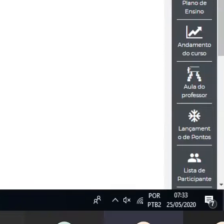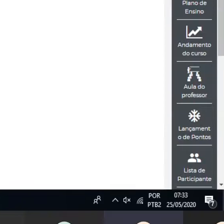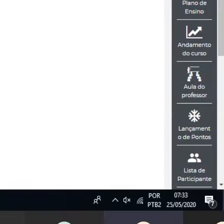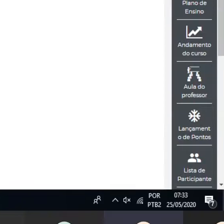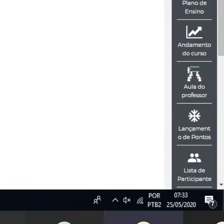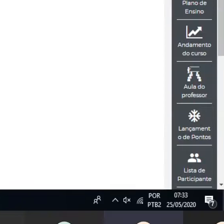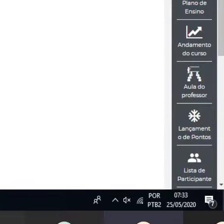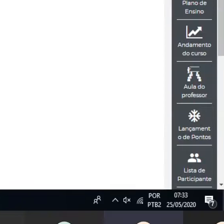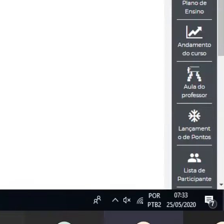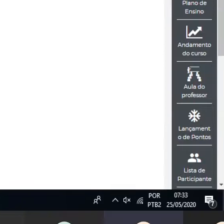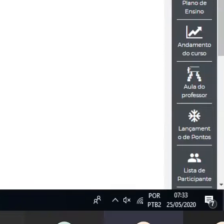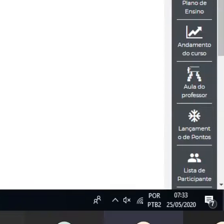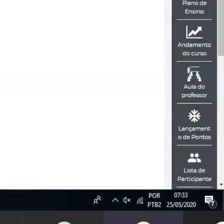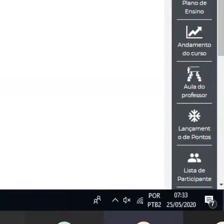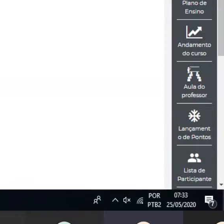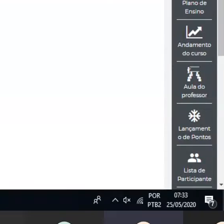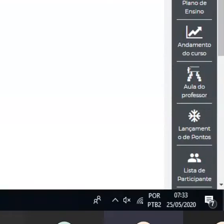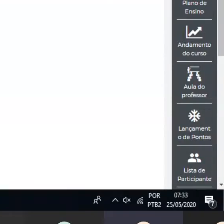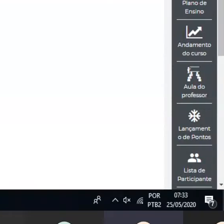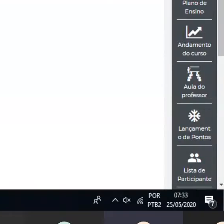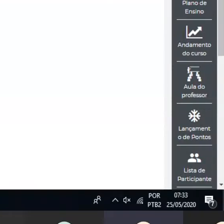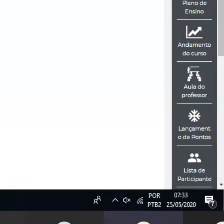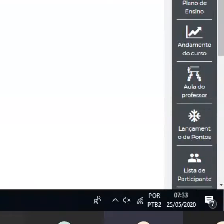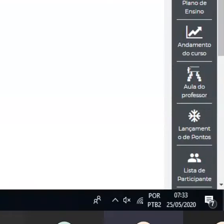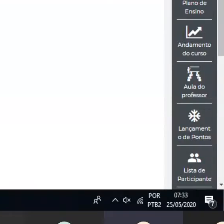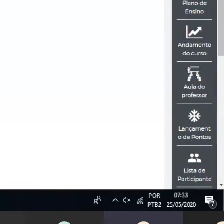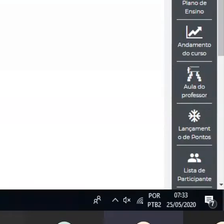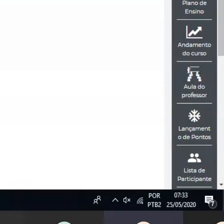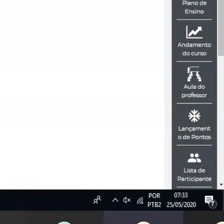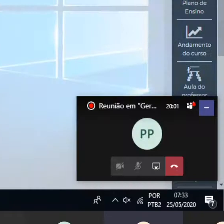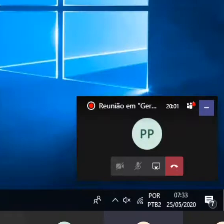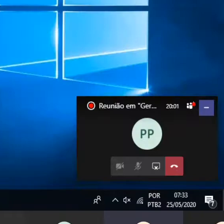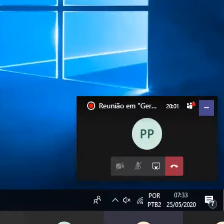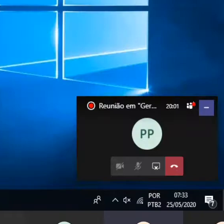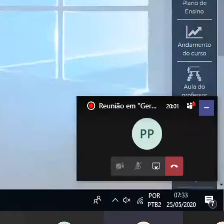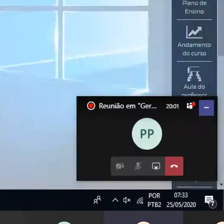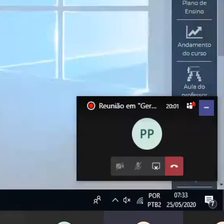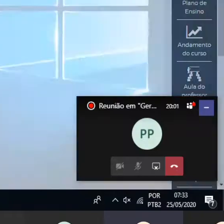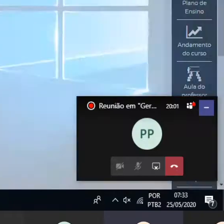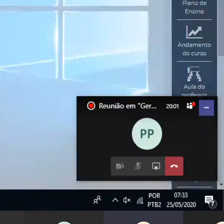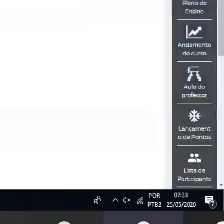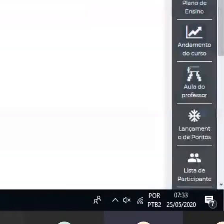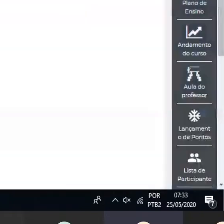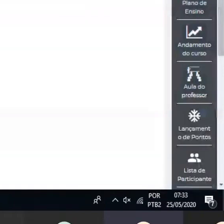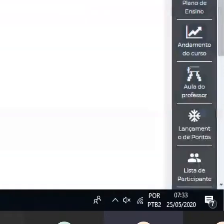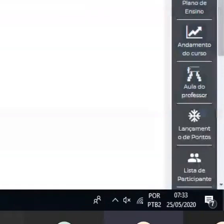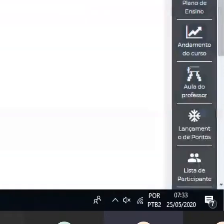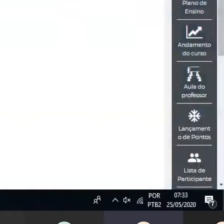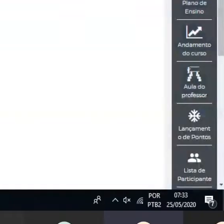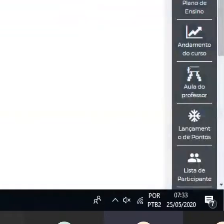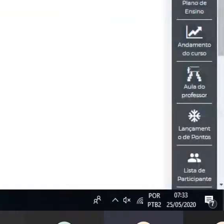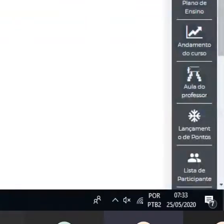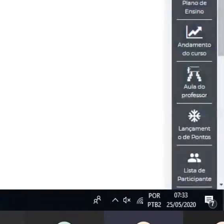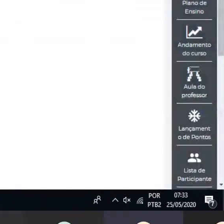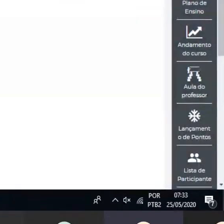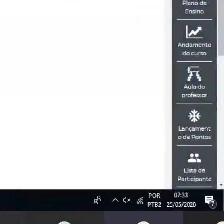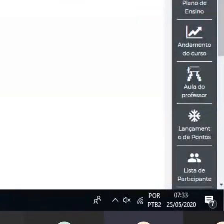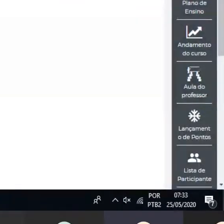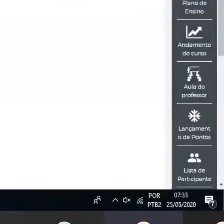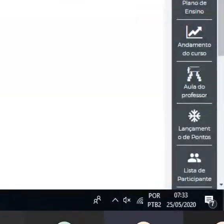geralmente é CMF e CMC, tá? Que tiveram essas adaptações. Mas nada impede de, quando a